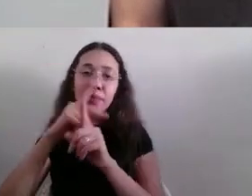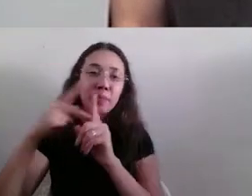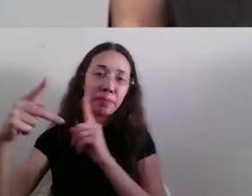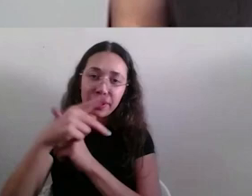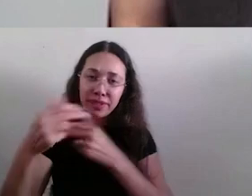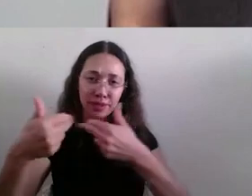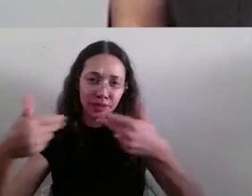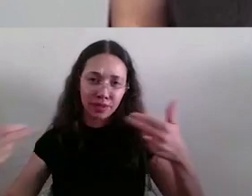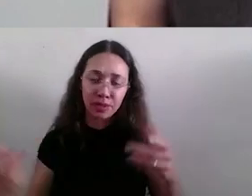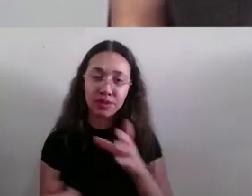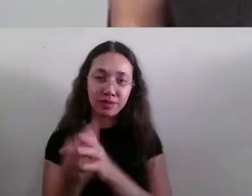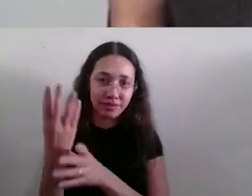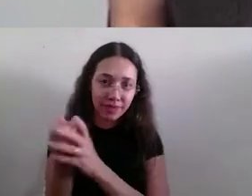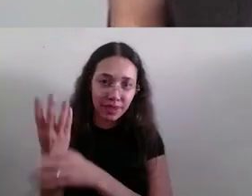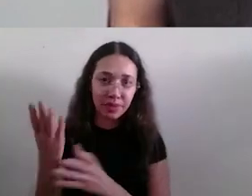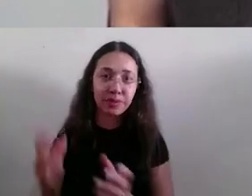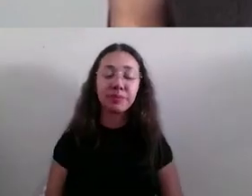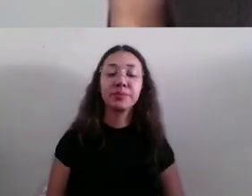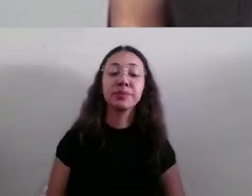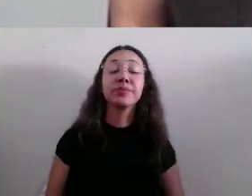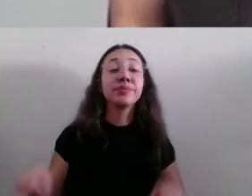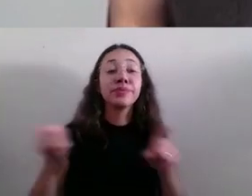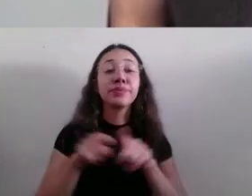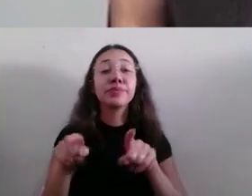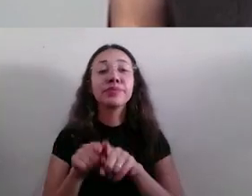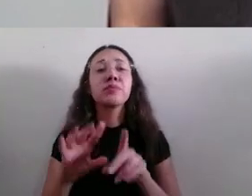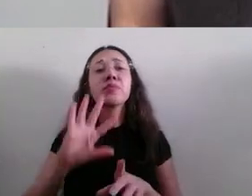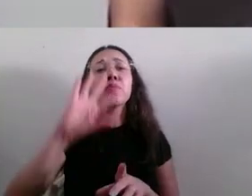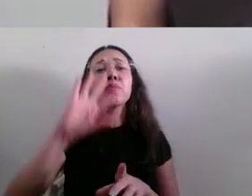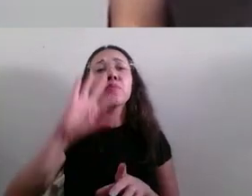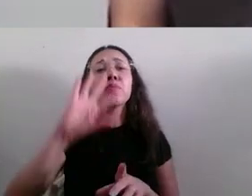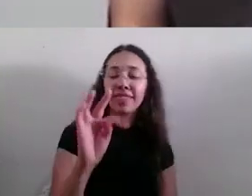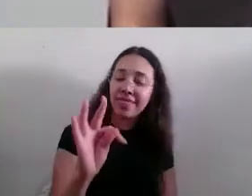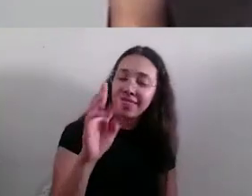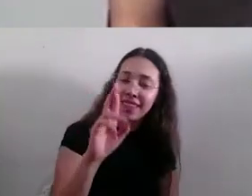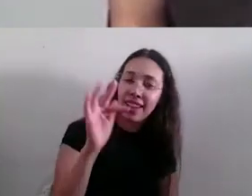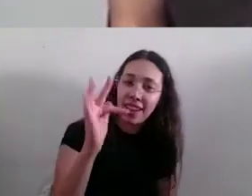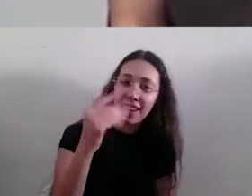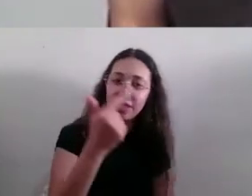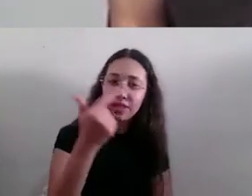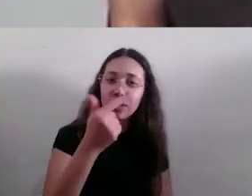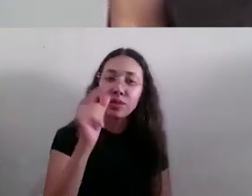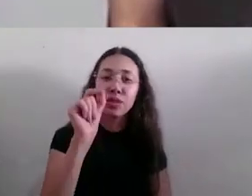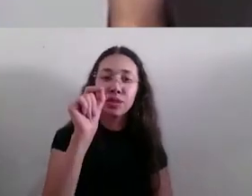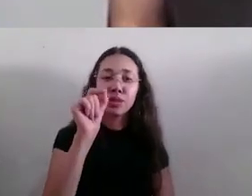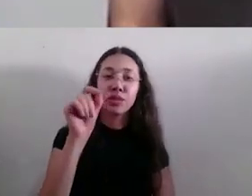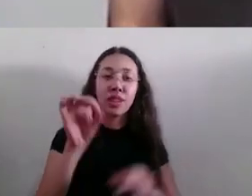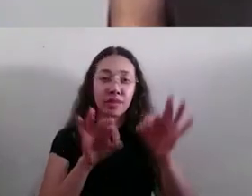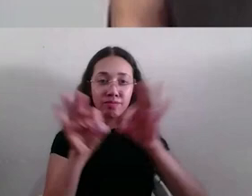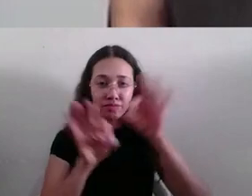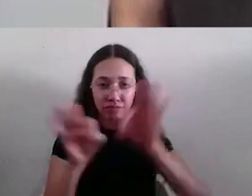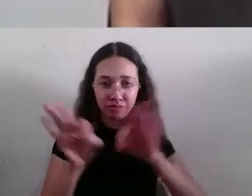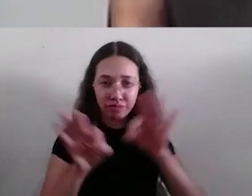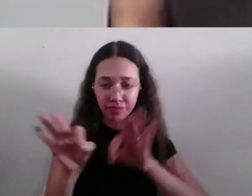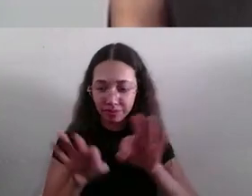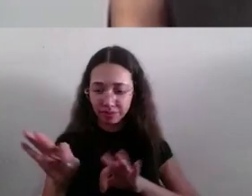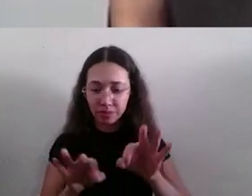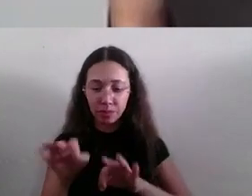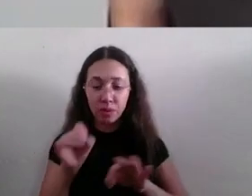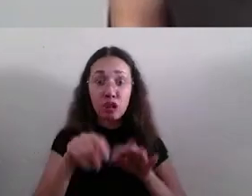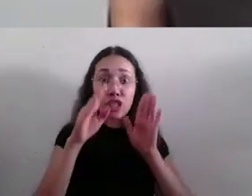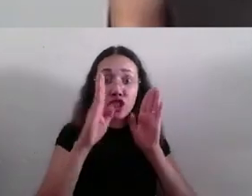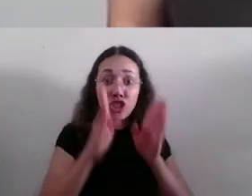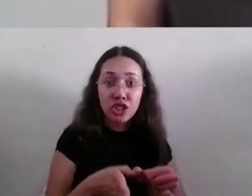que acontecia no TRF2? Na verdade, se pegava a estrutura de uma vara, que já estava em funcionamento, e transformava ela de maneira digital. Então, você continuava